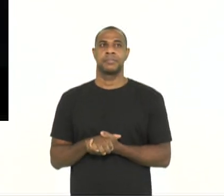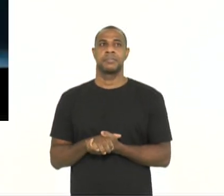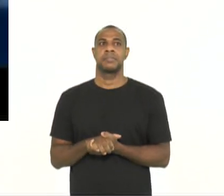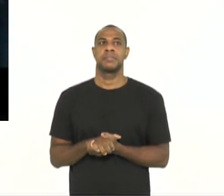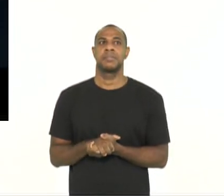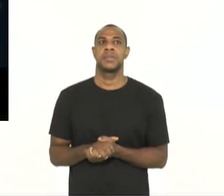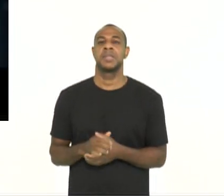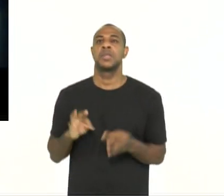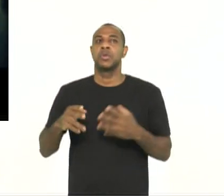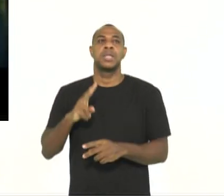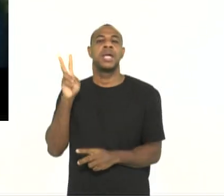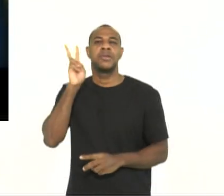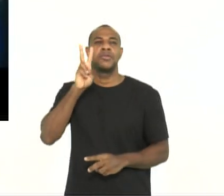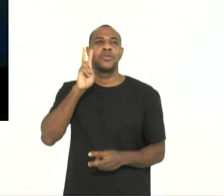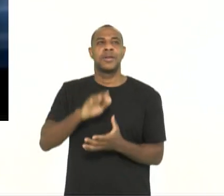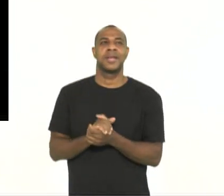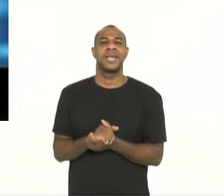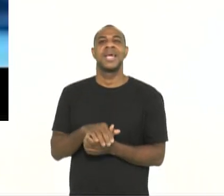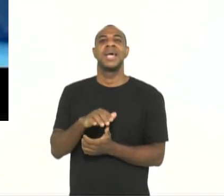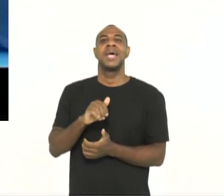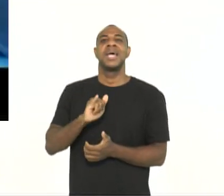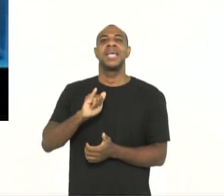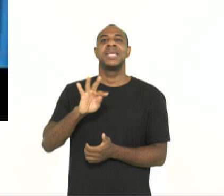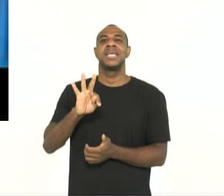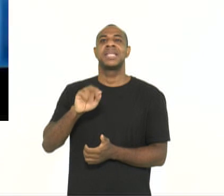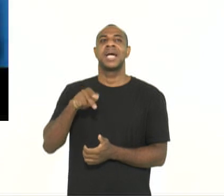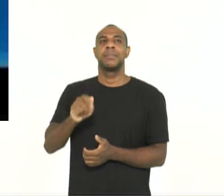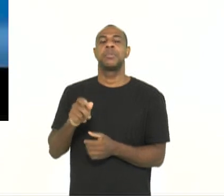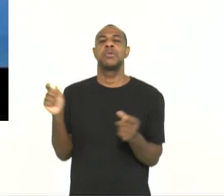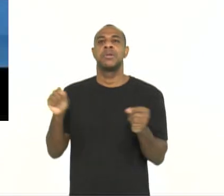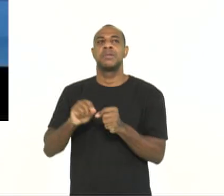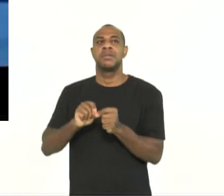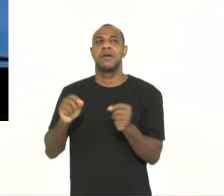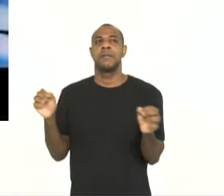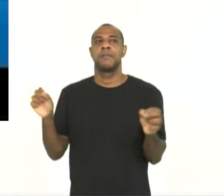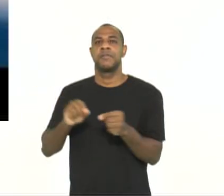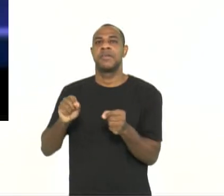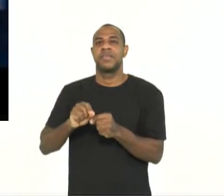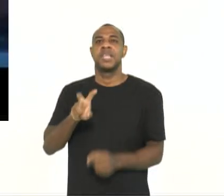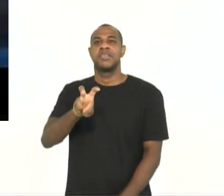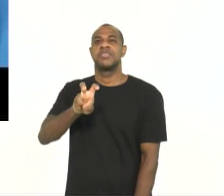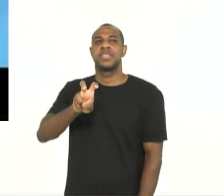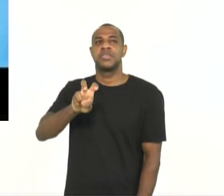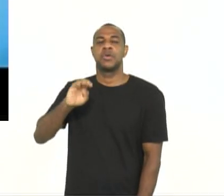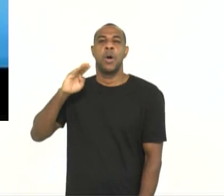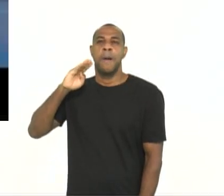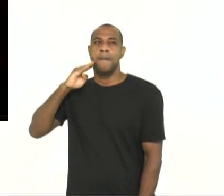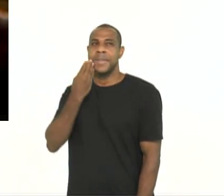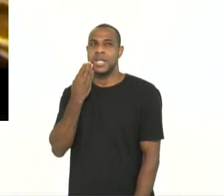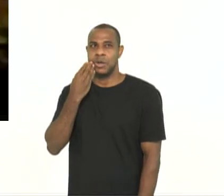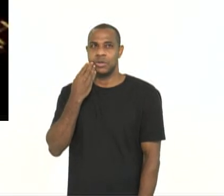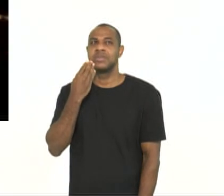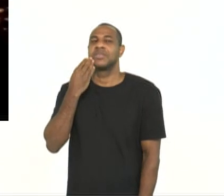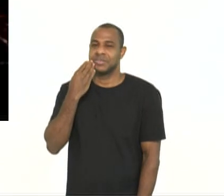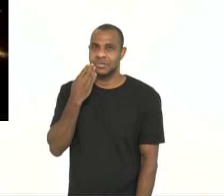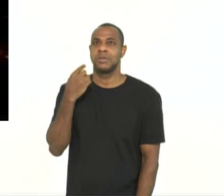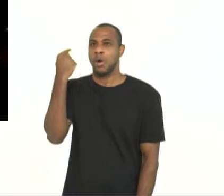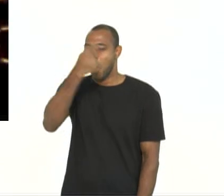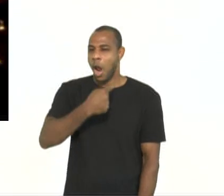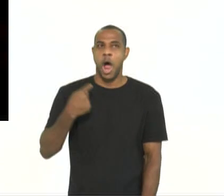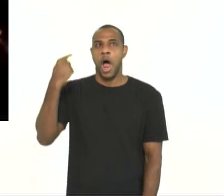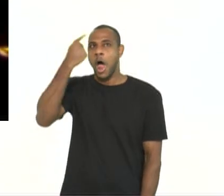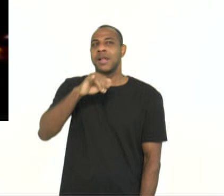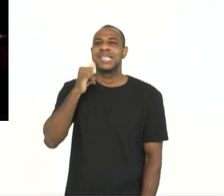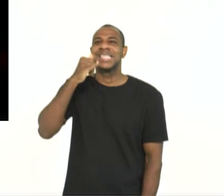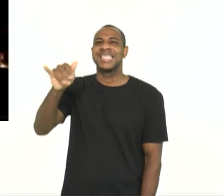Em toda a história, Itaipu já produziu mais de 2,5 bilhões de megawatts-hora.